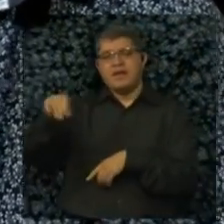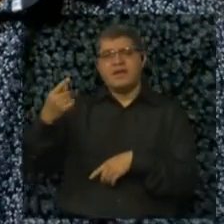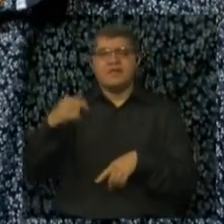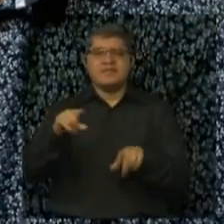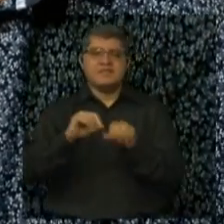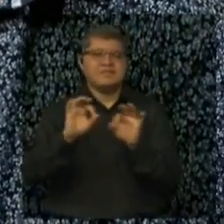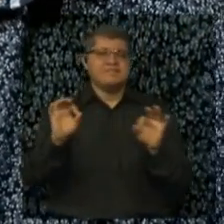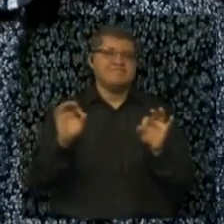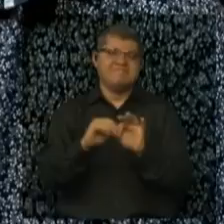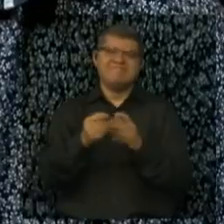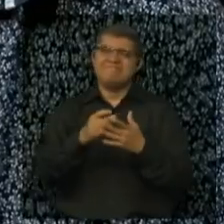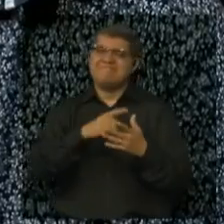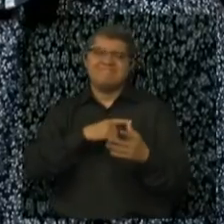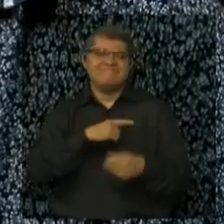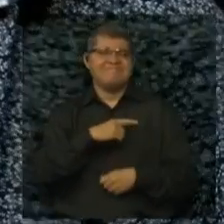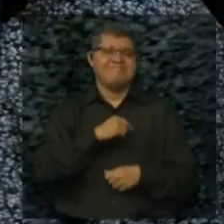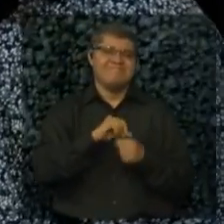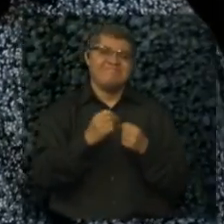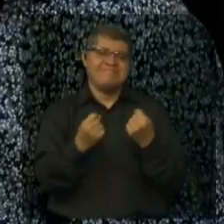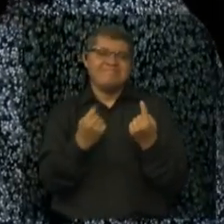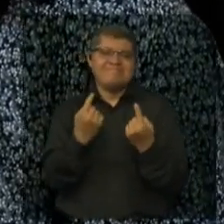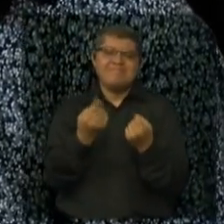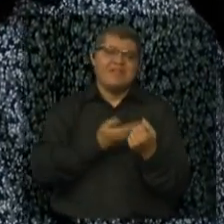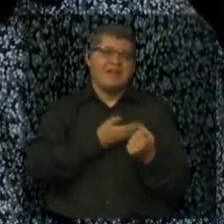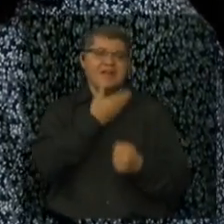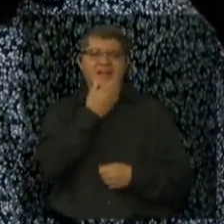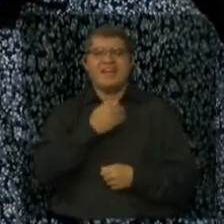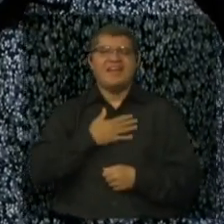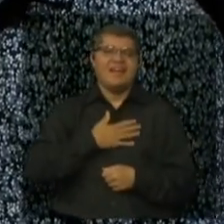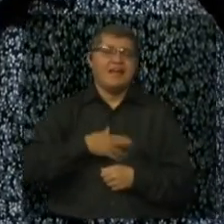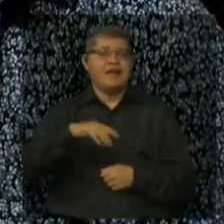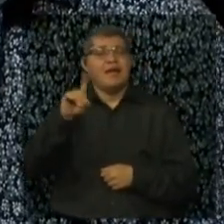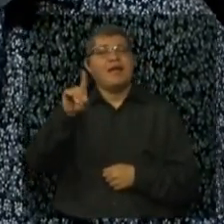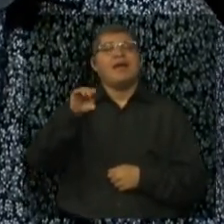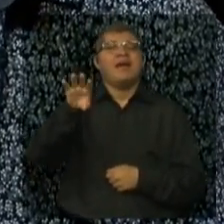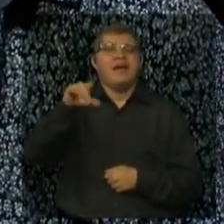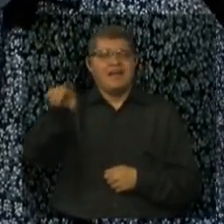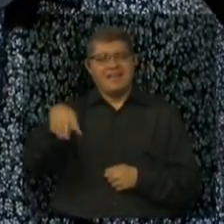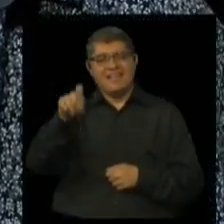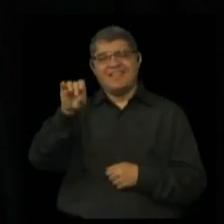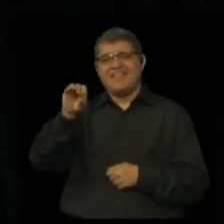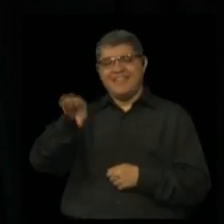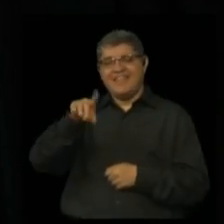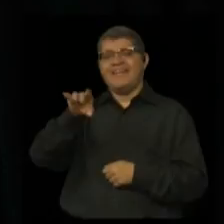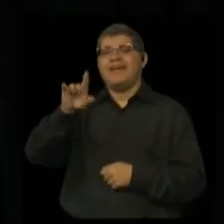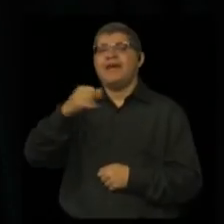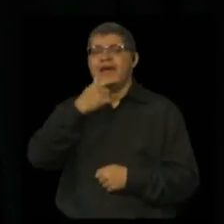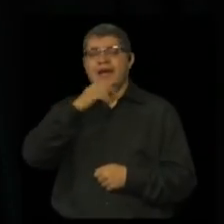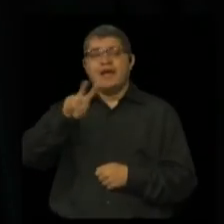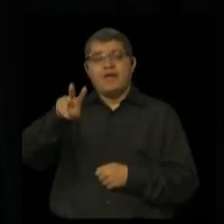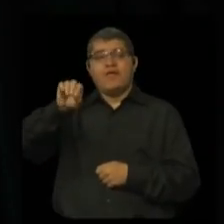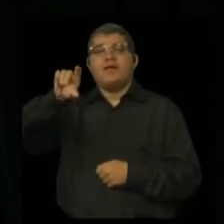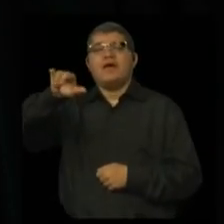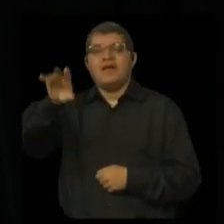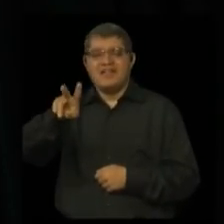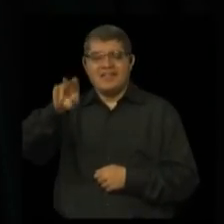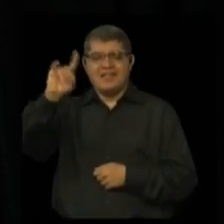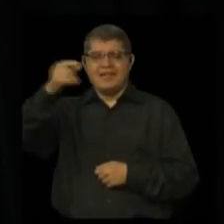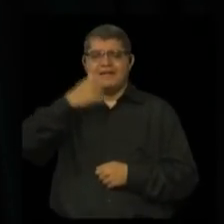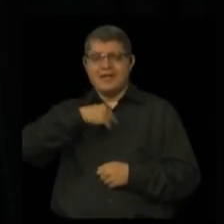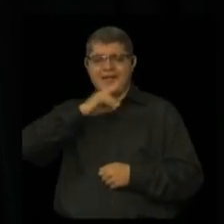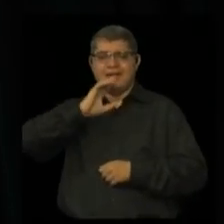assim, eu tenho alguns amigos queridos, como Zeca Baleiro, Chico César, o Alceu Valença. No meu